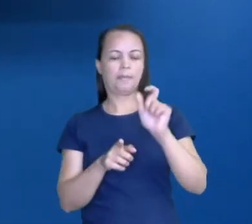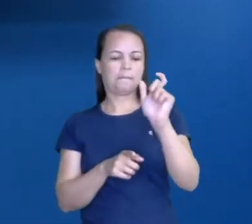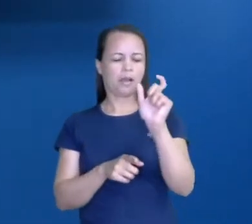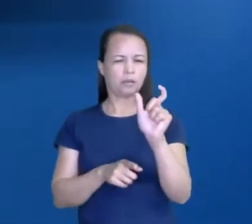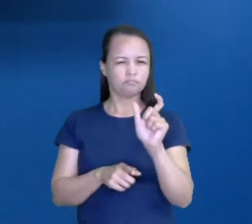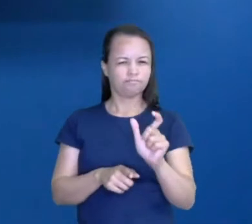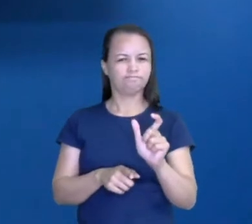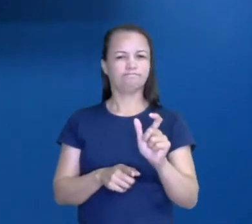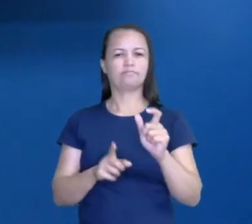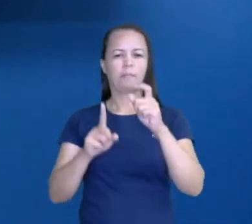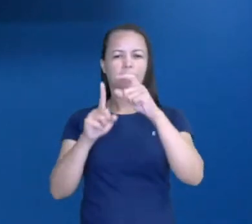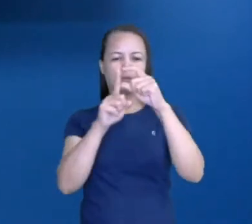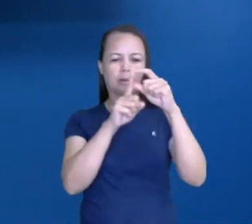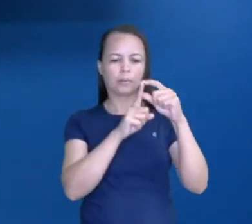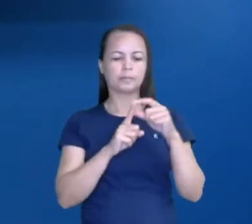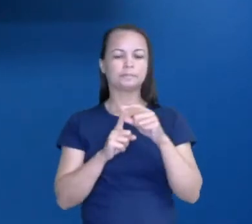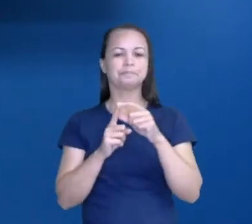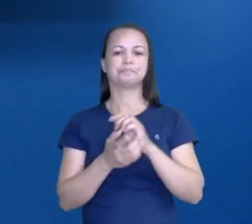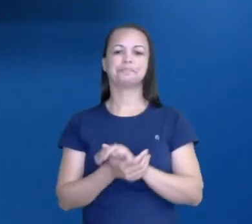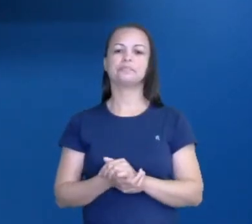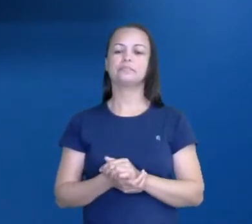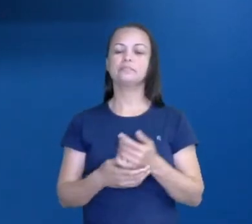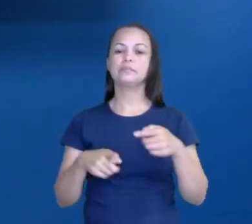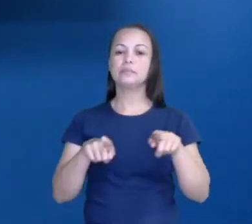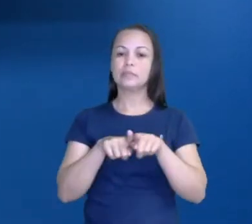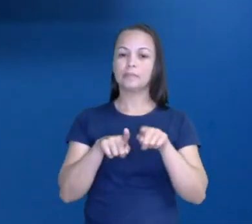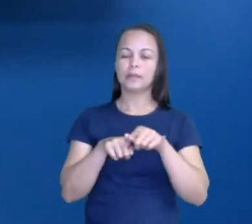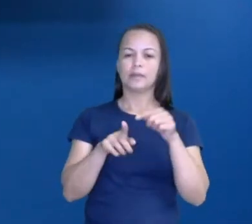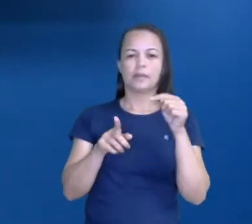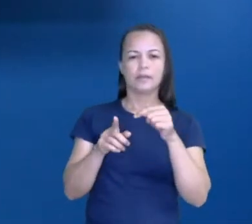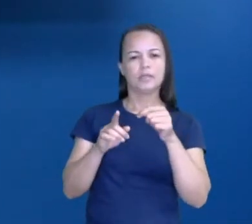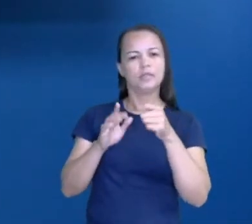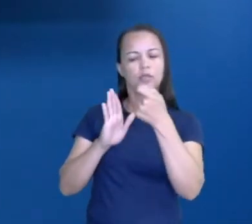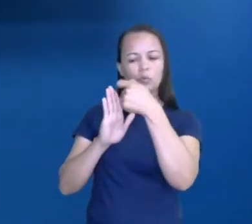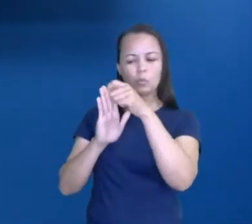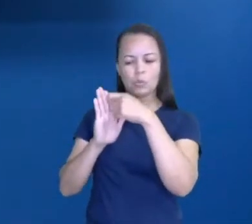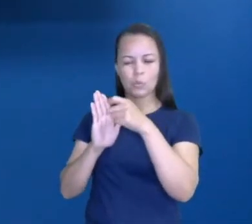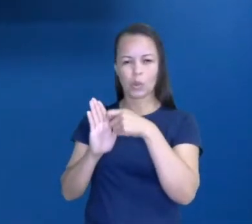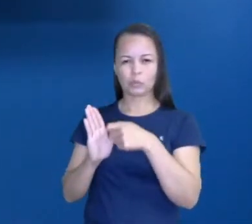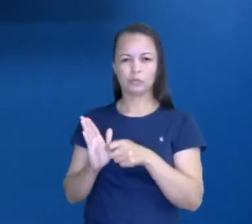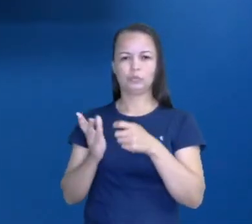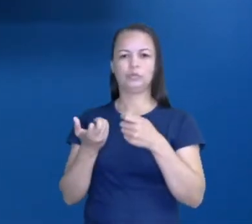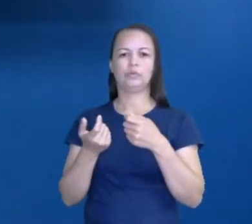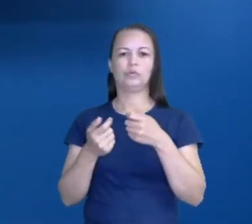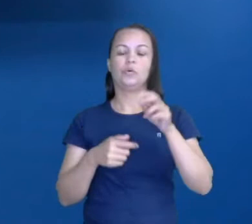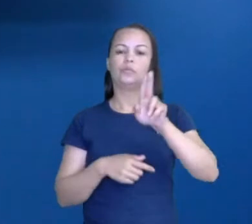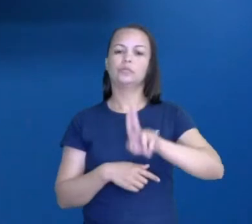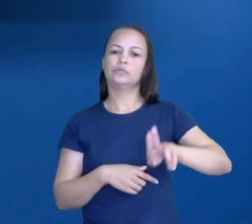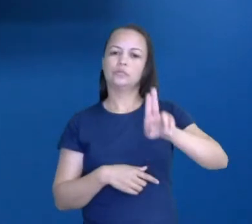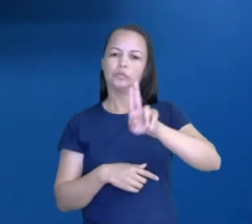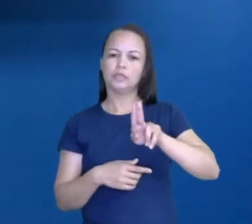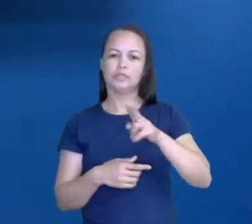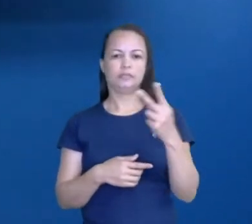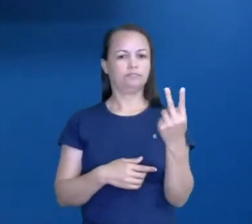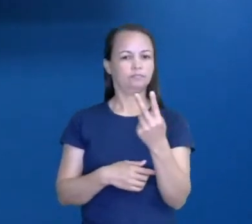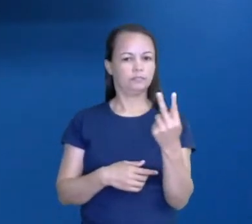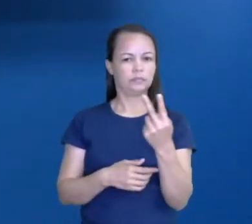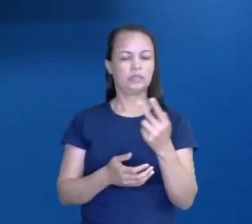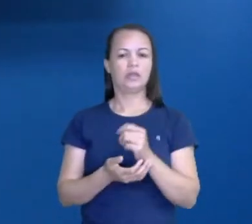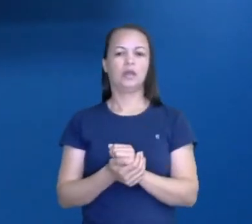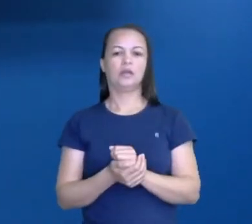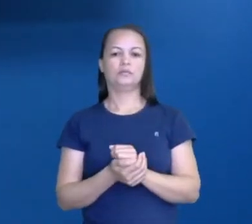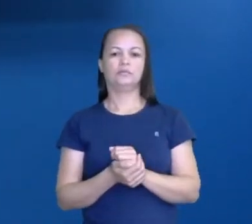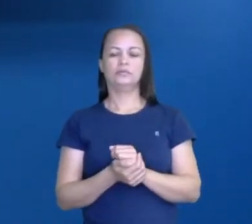Então aqui o autor ele vai utilizar desses dois meios, figura